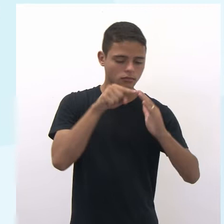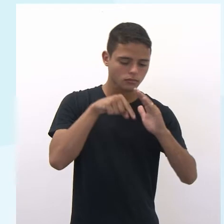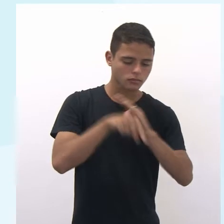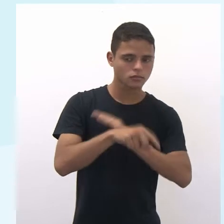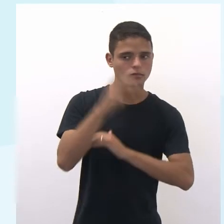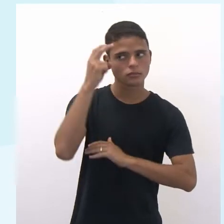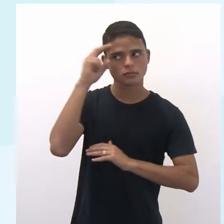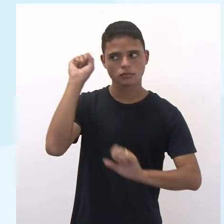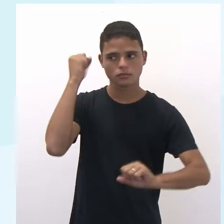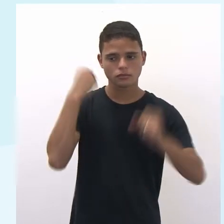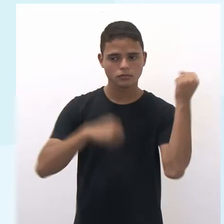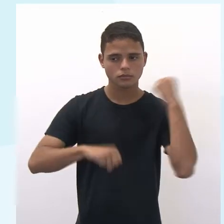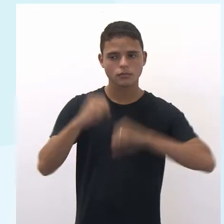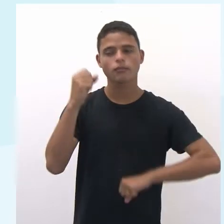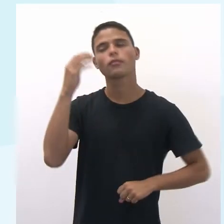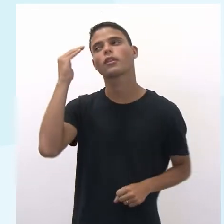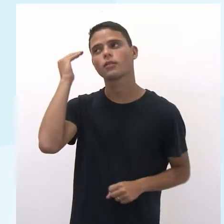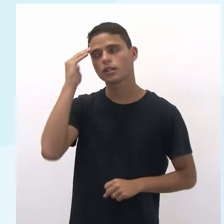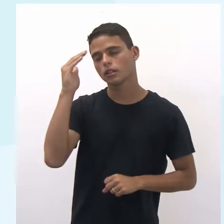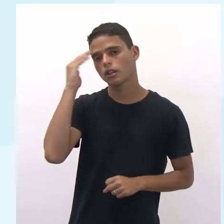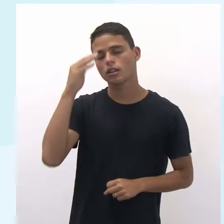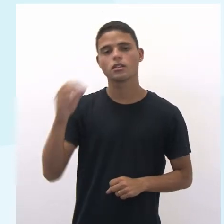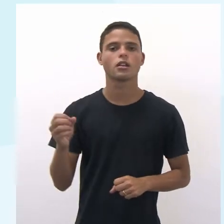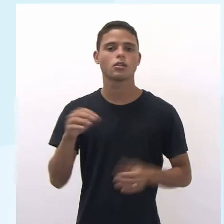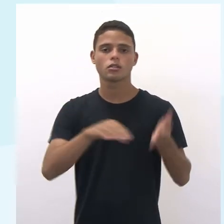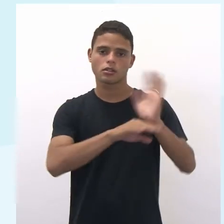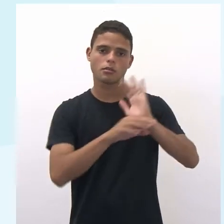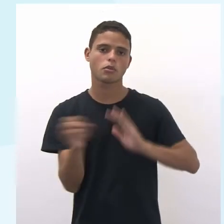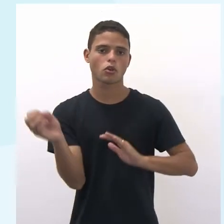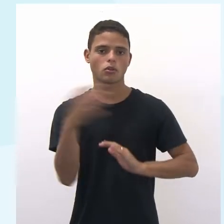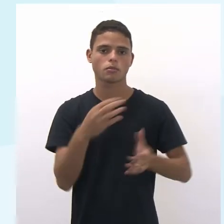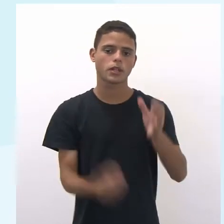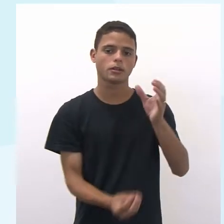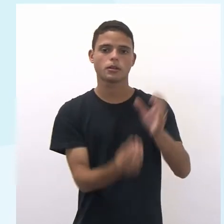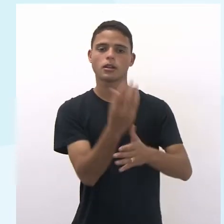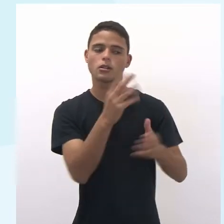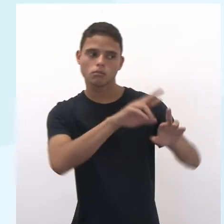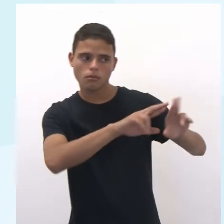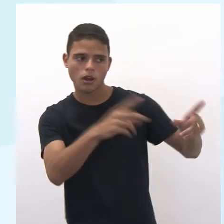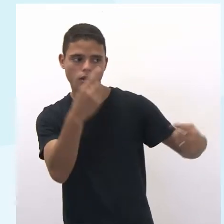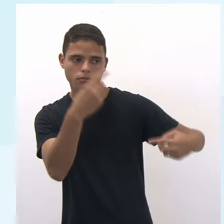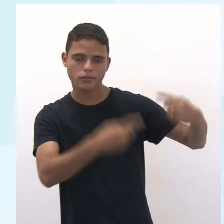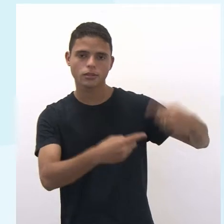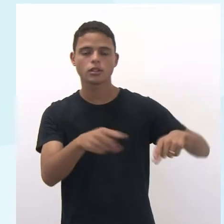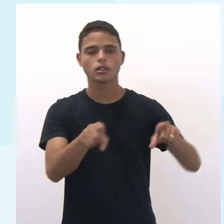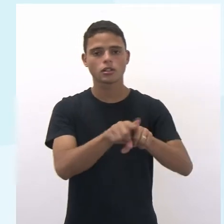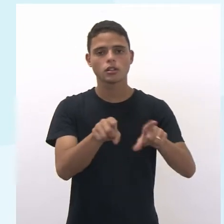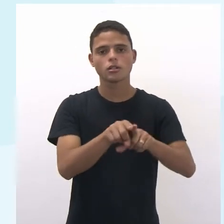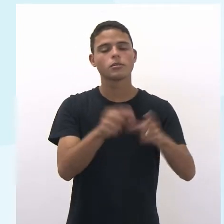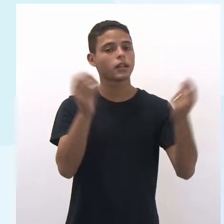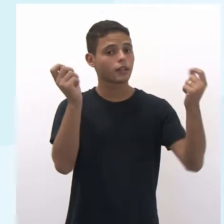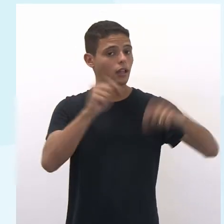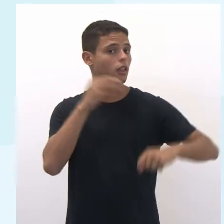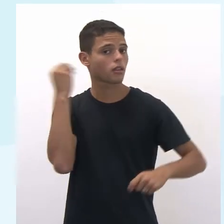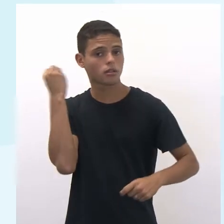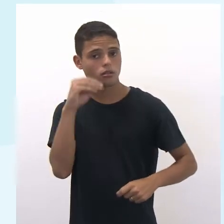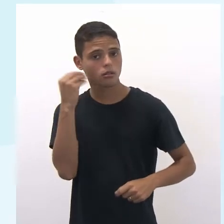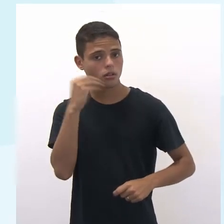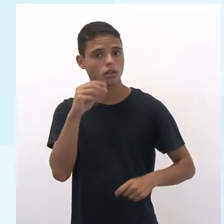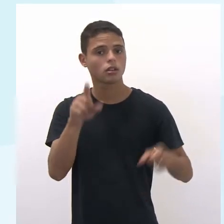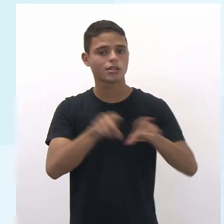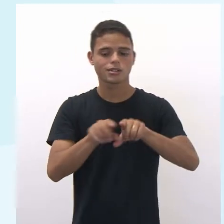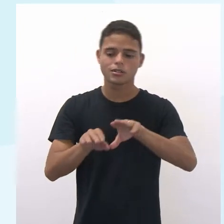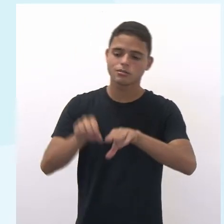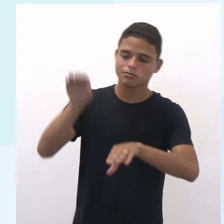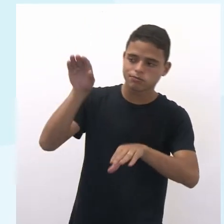gente vai entender que o cinema novo surge aí com várias discussões, mas também possibilita, Ademir, uma